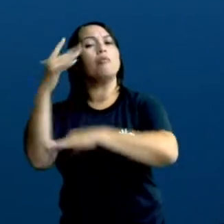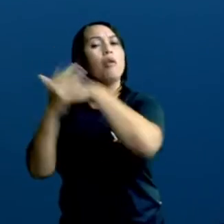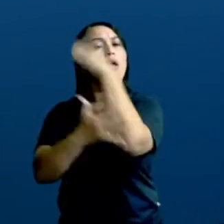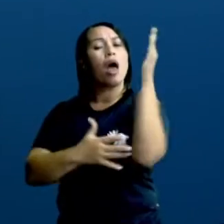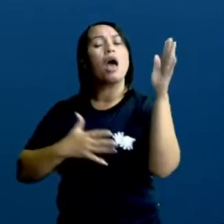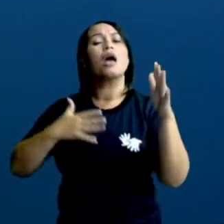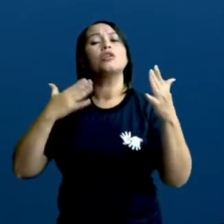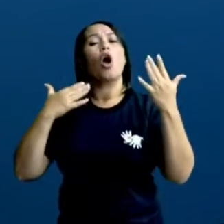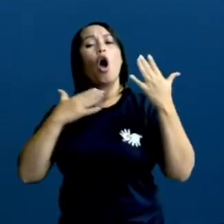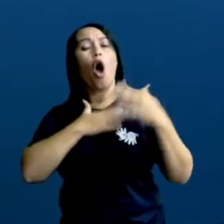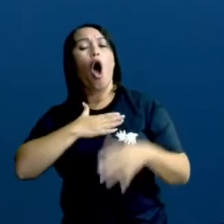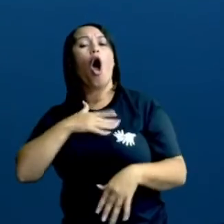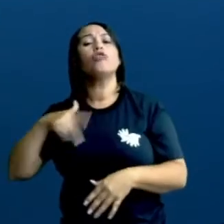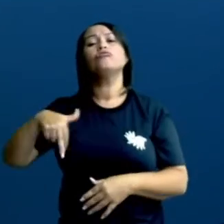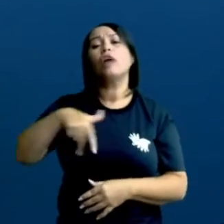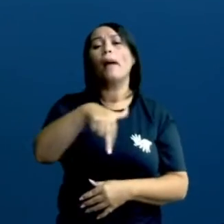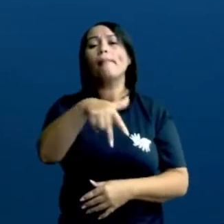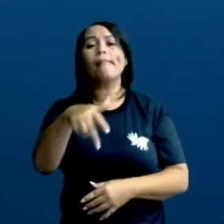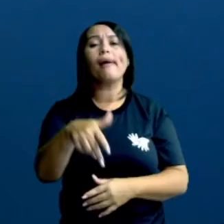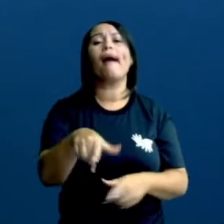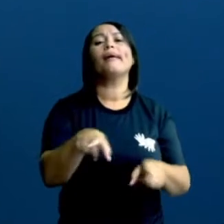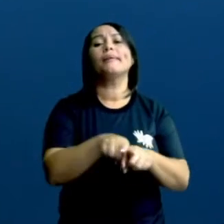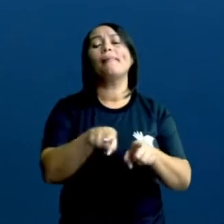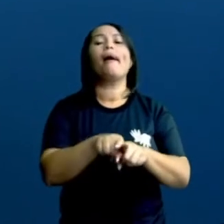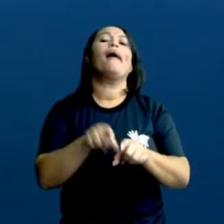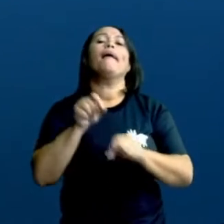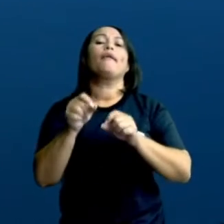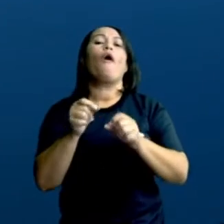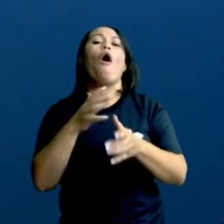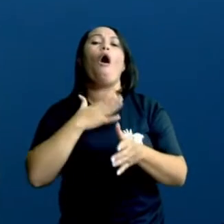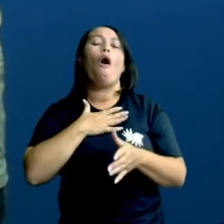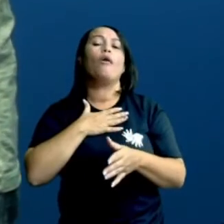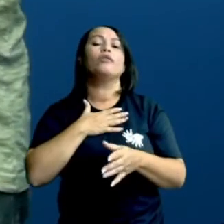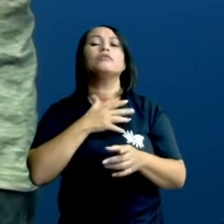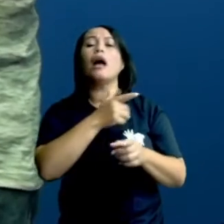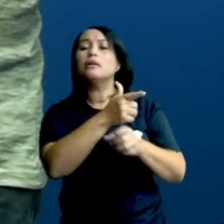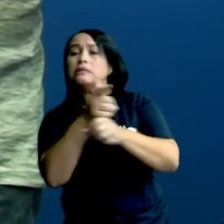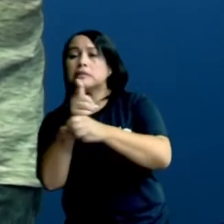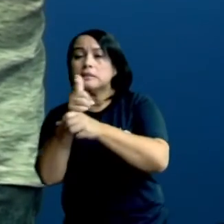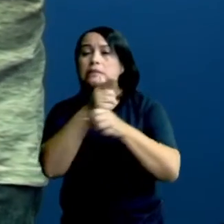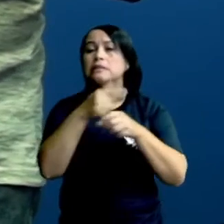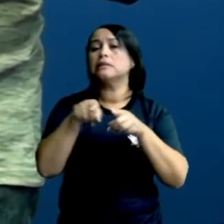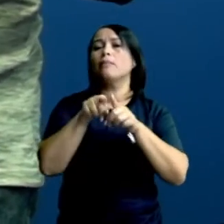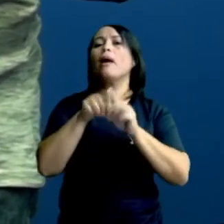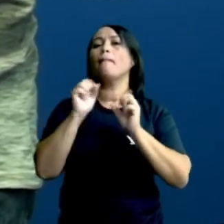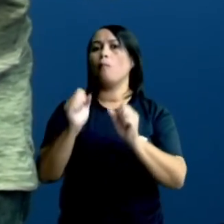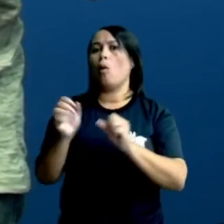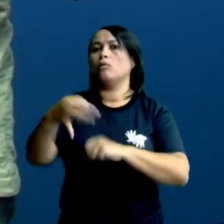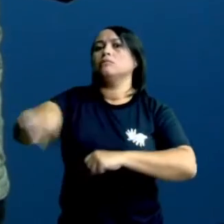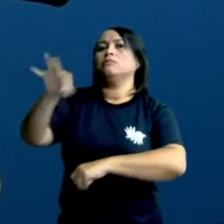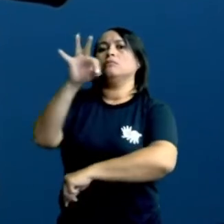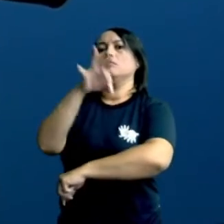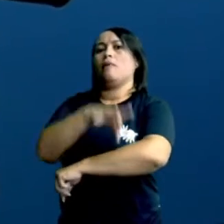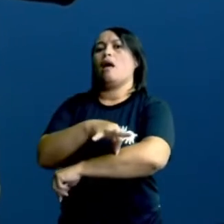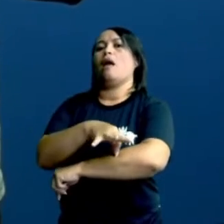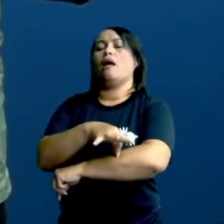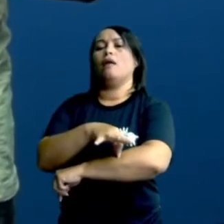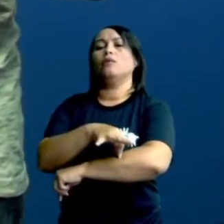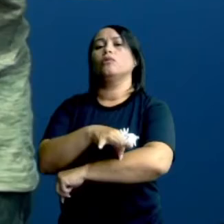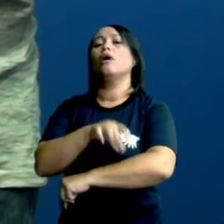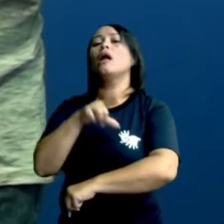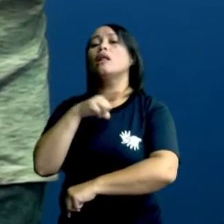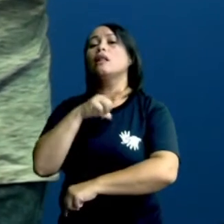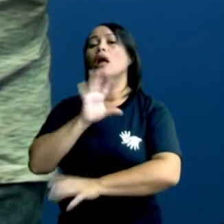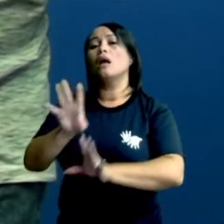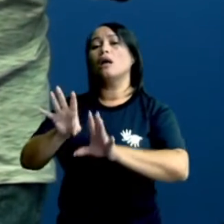trilha, de caçar na mata, que não é uma coisa legal, gente, podem ser picadas por esses mosquitos